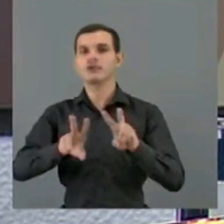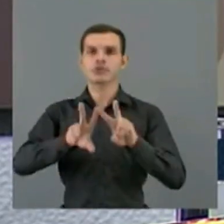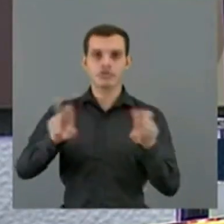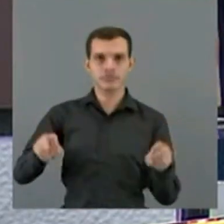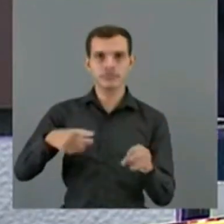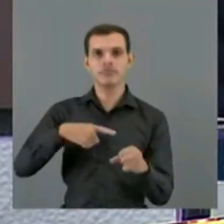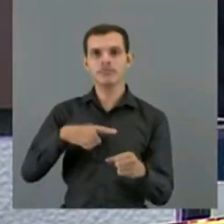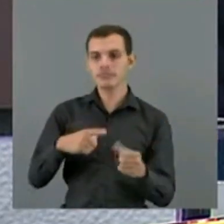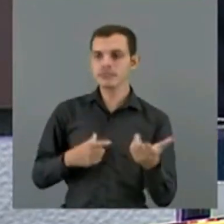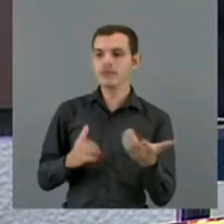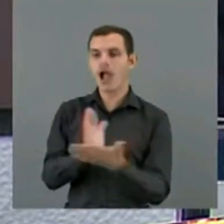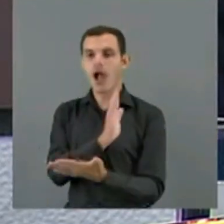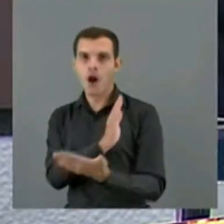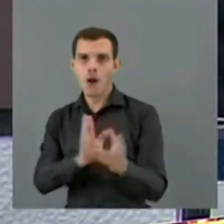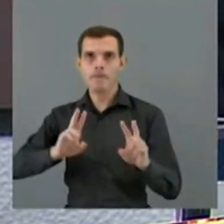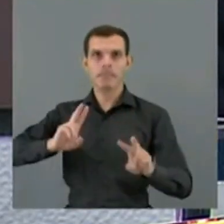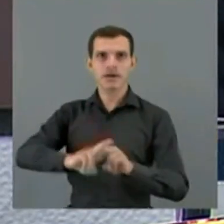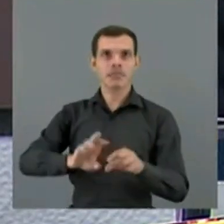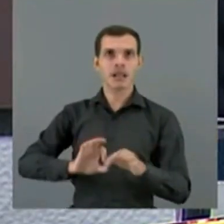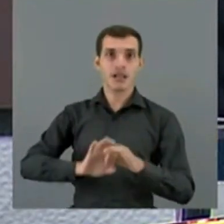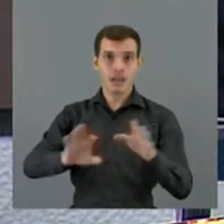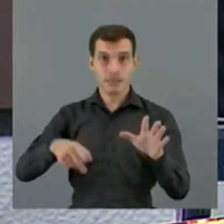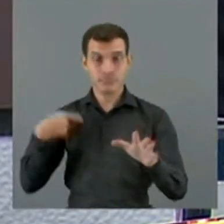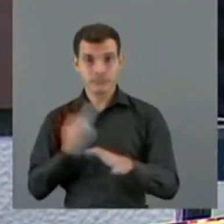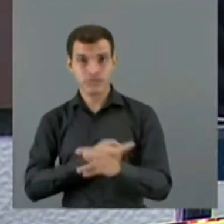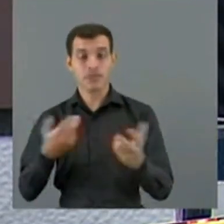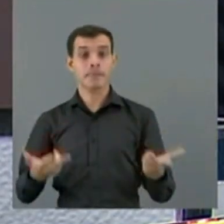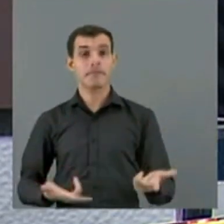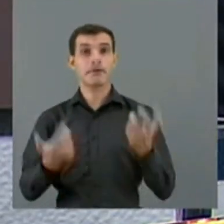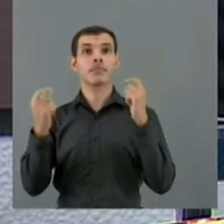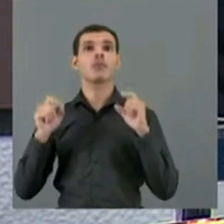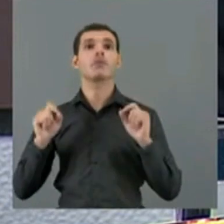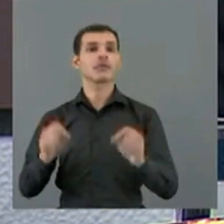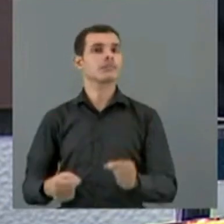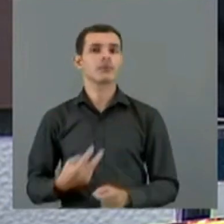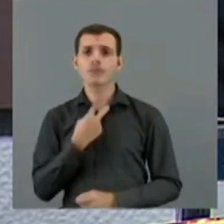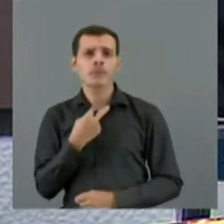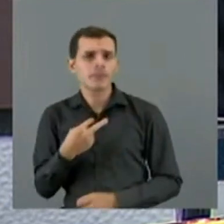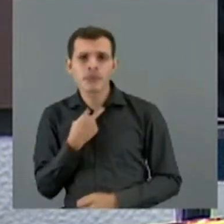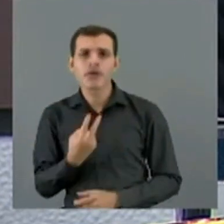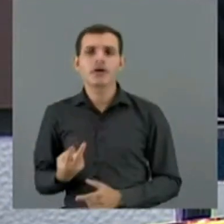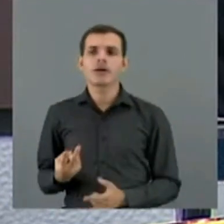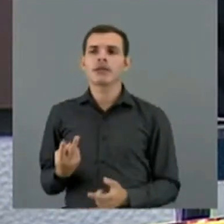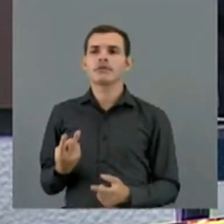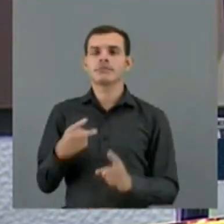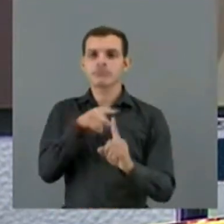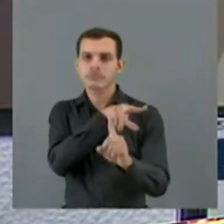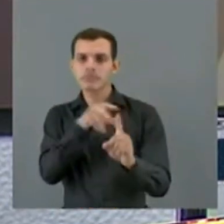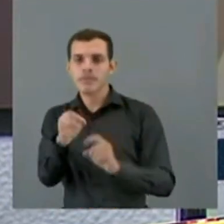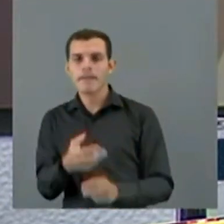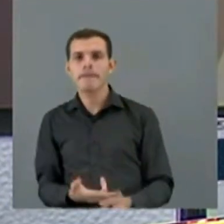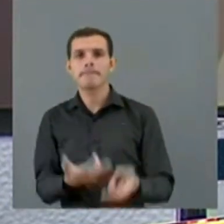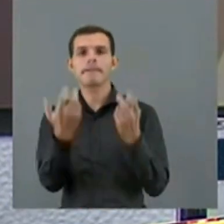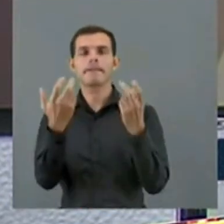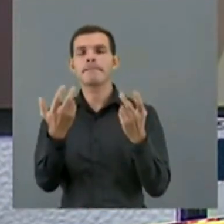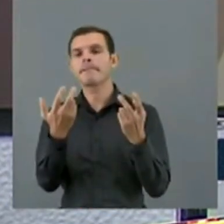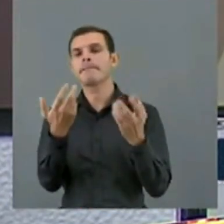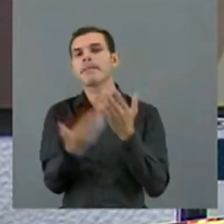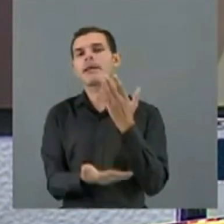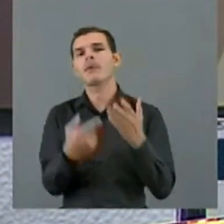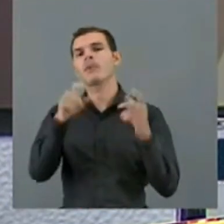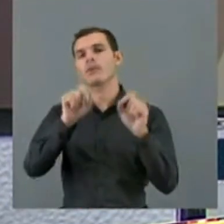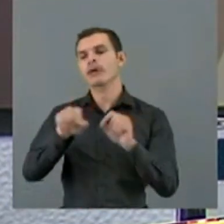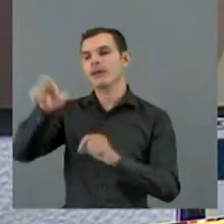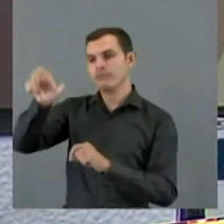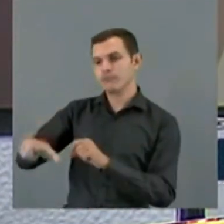de algumas prisões, nós observamos que não podemos perder de vista que a Constituição diz que o juiz é independente